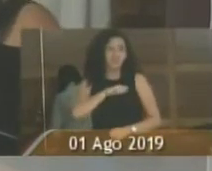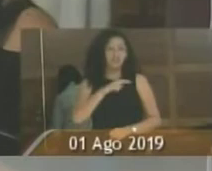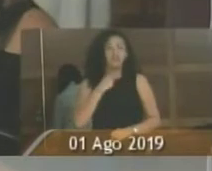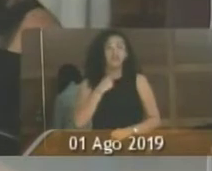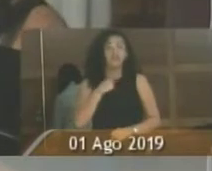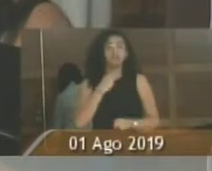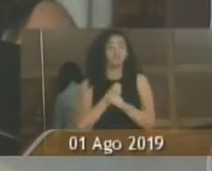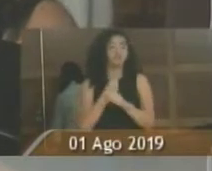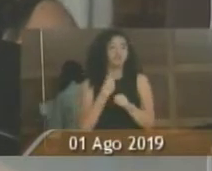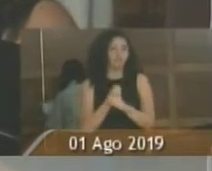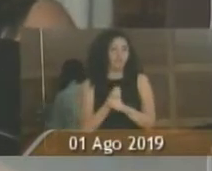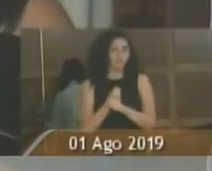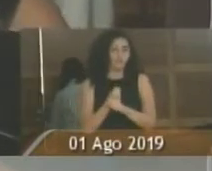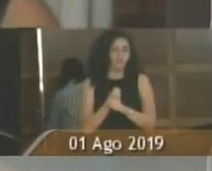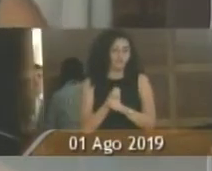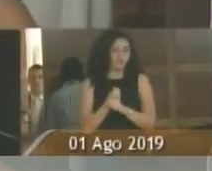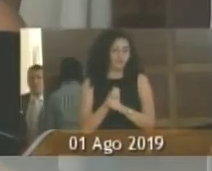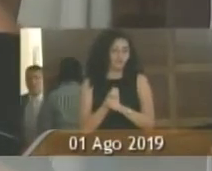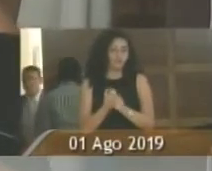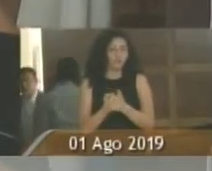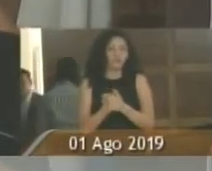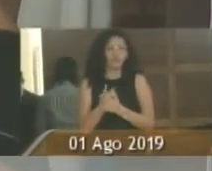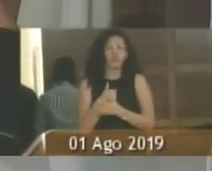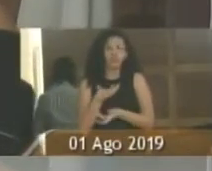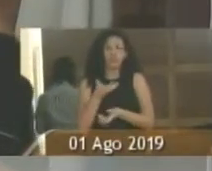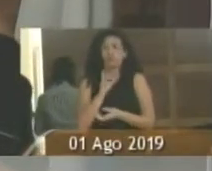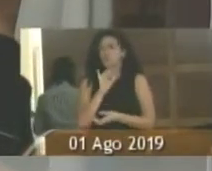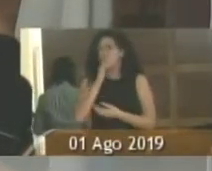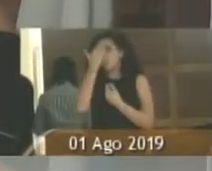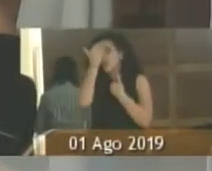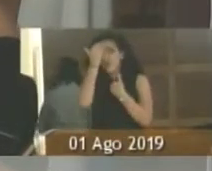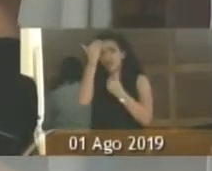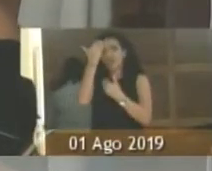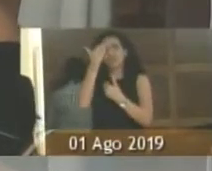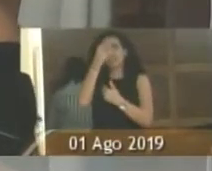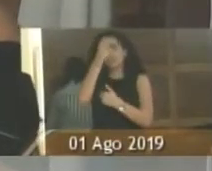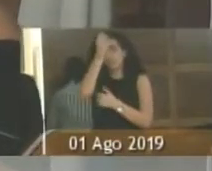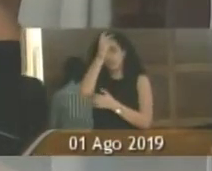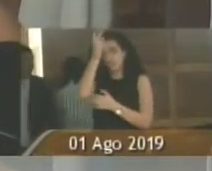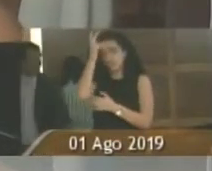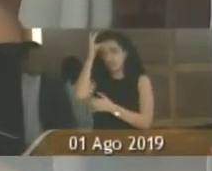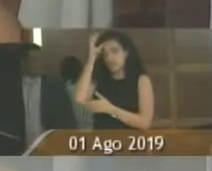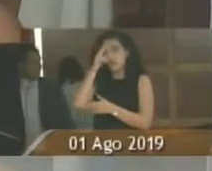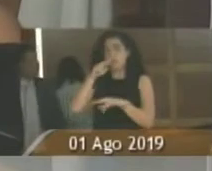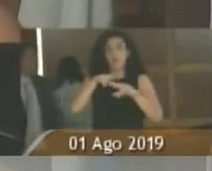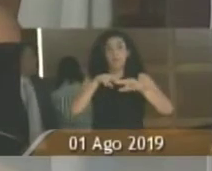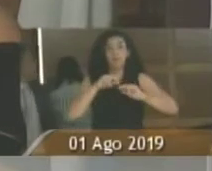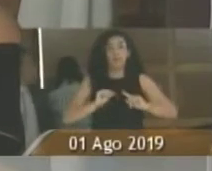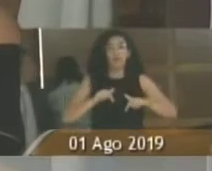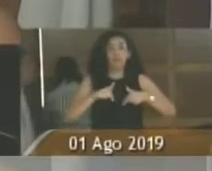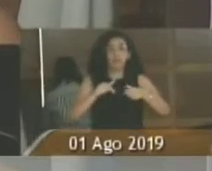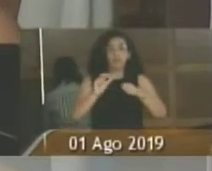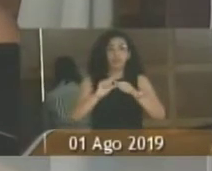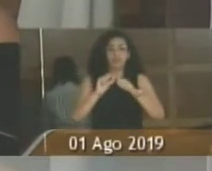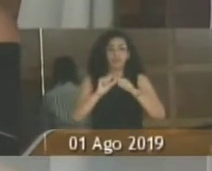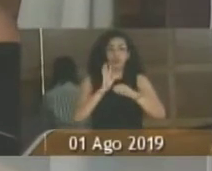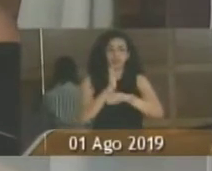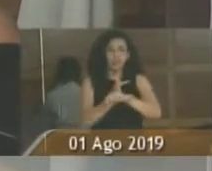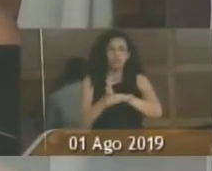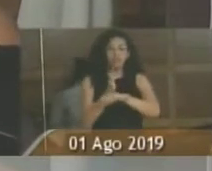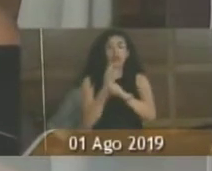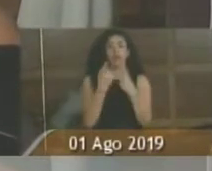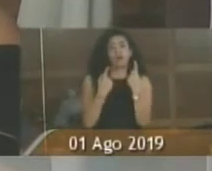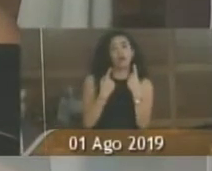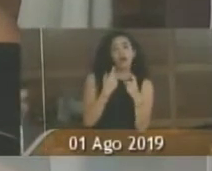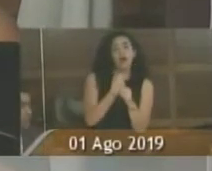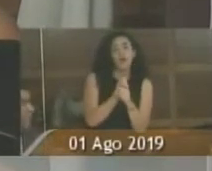acho que eu não vou ter mais tempo, não posso falar mais, né? Eu queria só agradecer ao serviço público, né? Pelas nossas ações que foram feitas nesse período, que foi a obra na